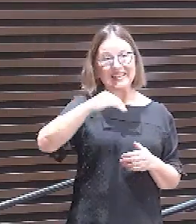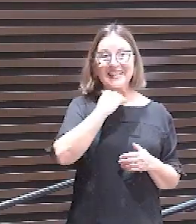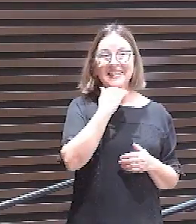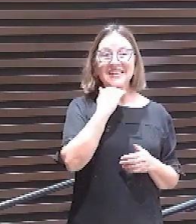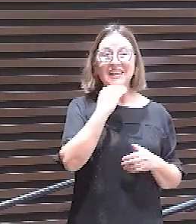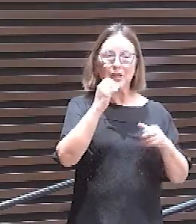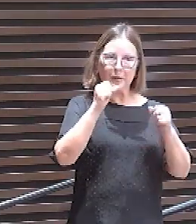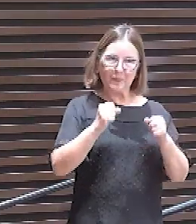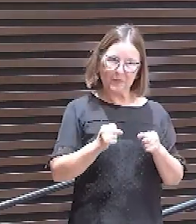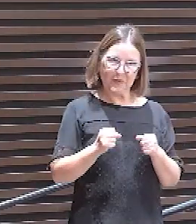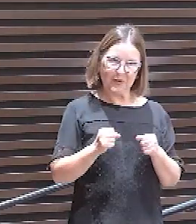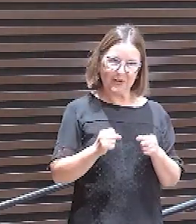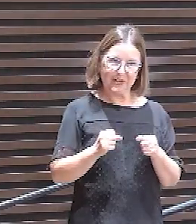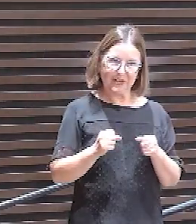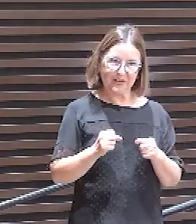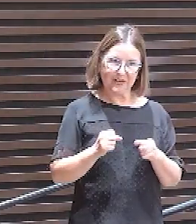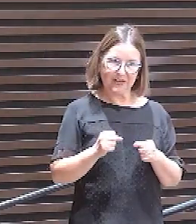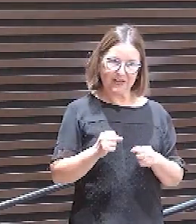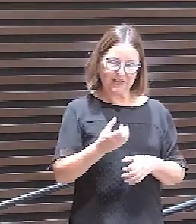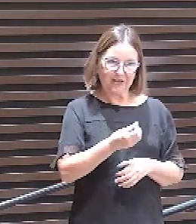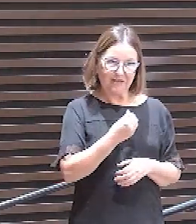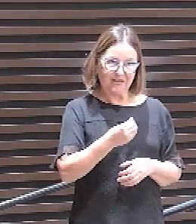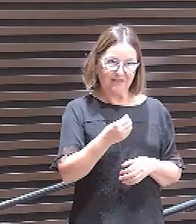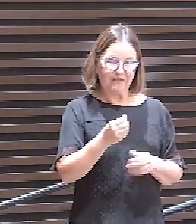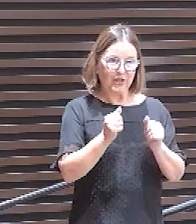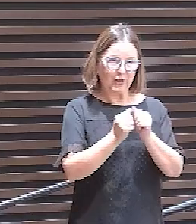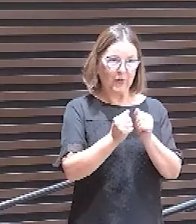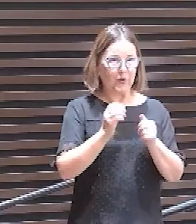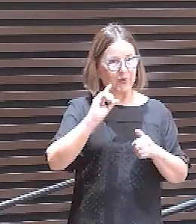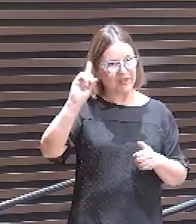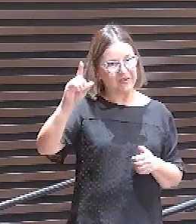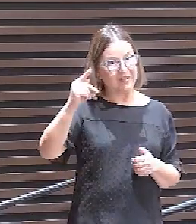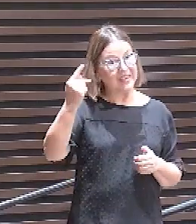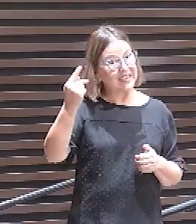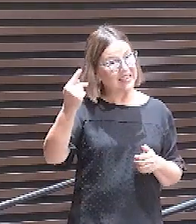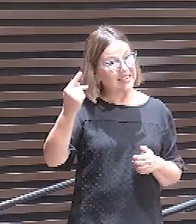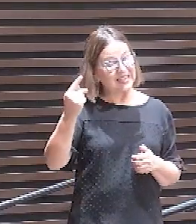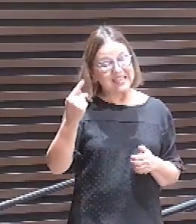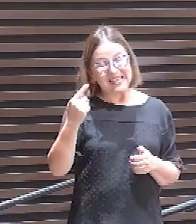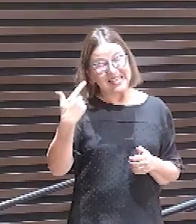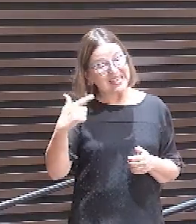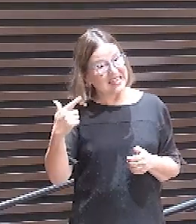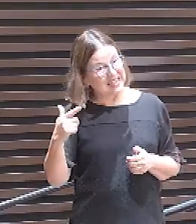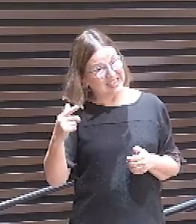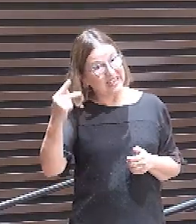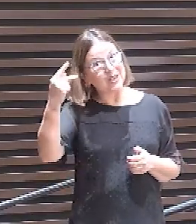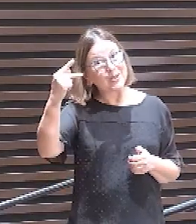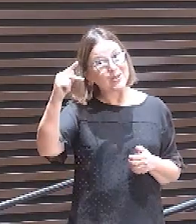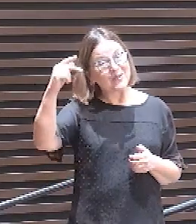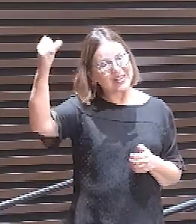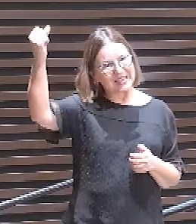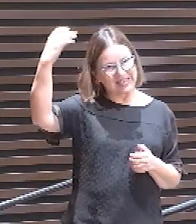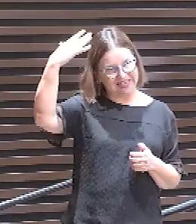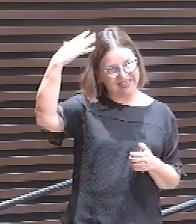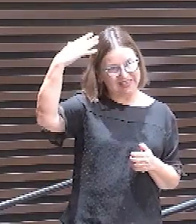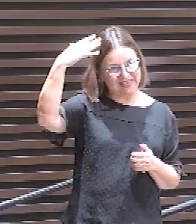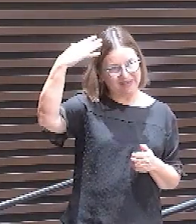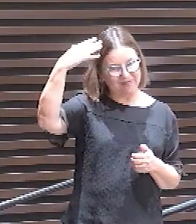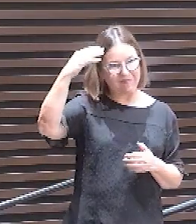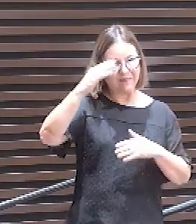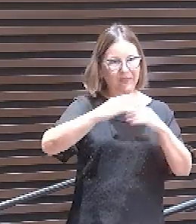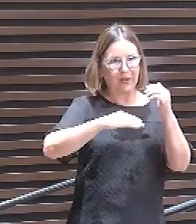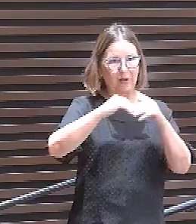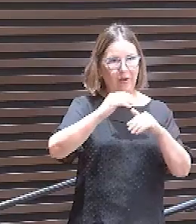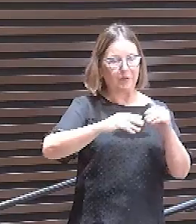pode andar com Deus sem a graça de Deus. A obra do Espírito Santo que aplica a palavra na vida